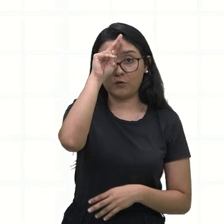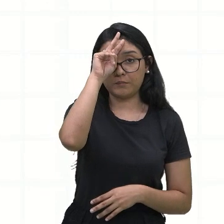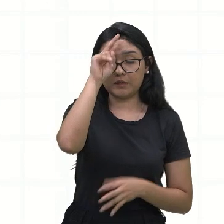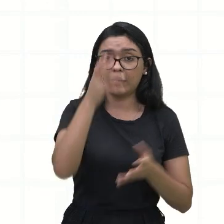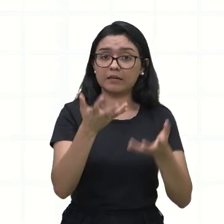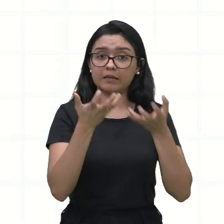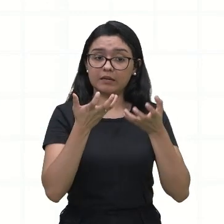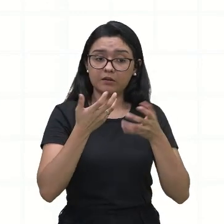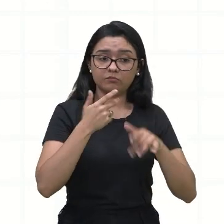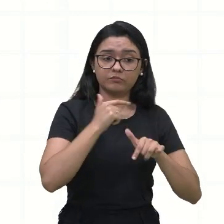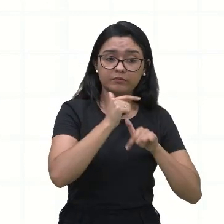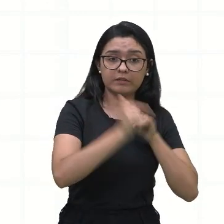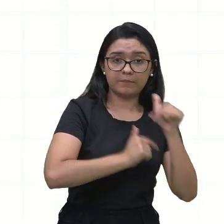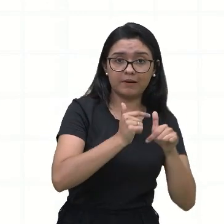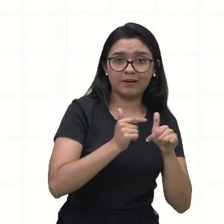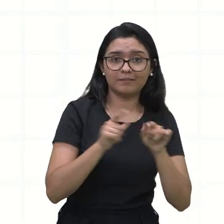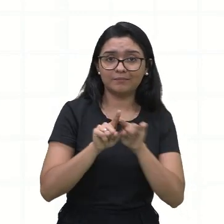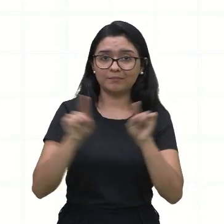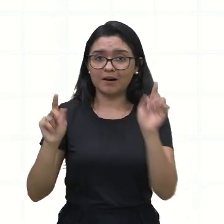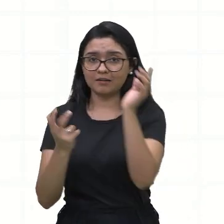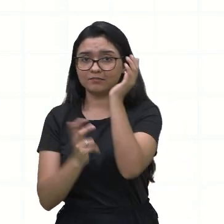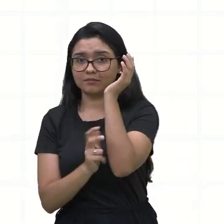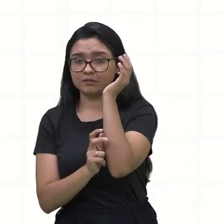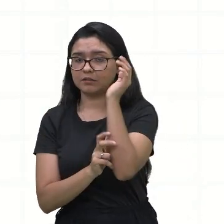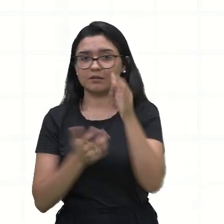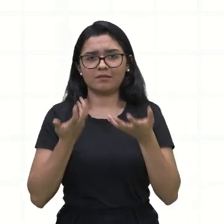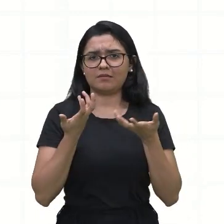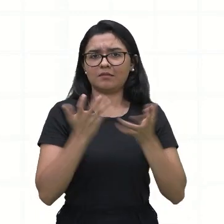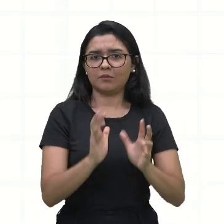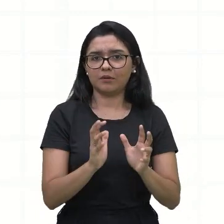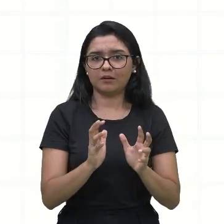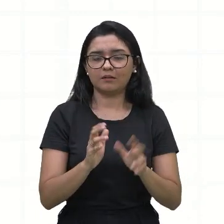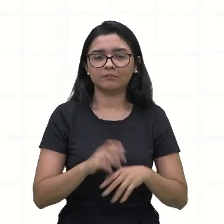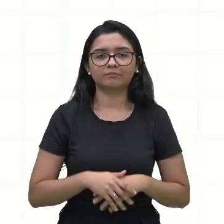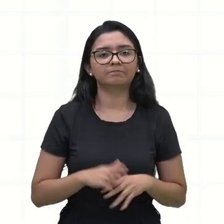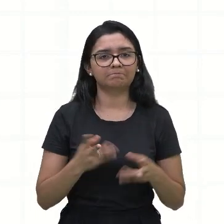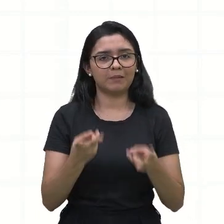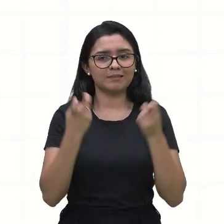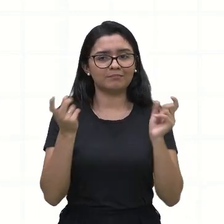a cigarra não queria. Então, notem que esse porém, ele vai trazer